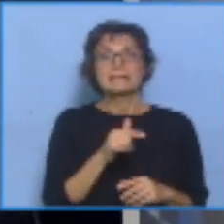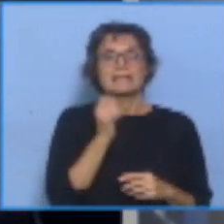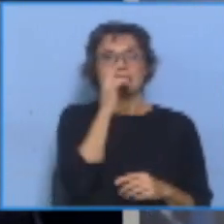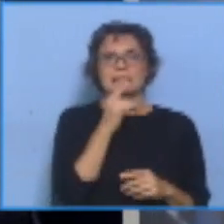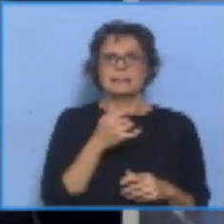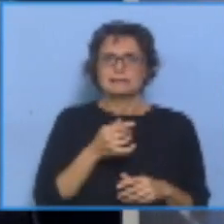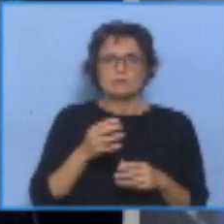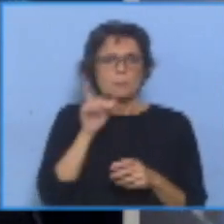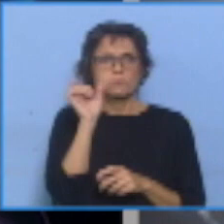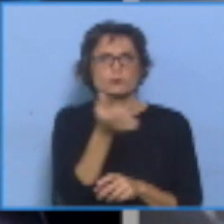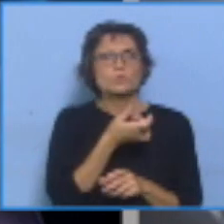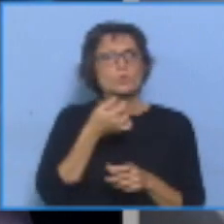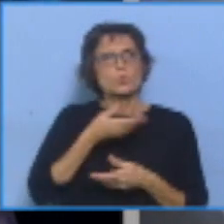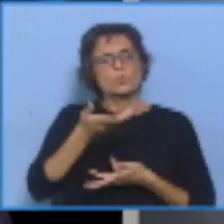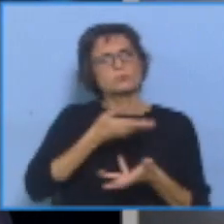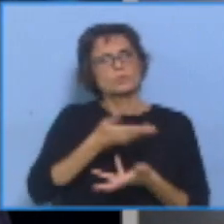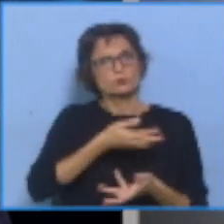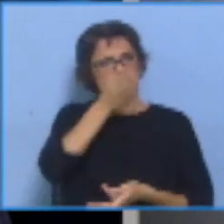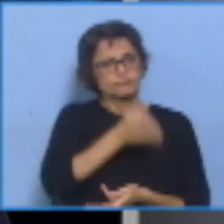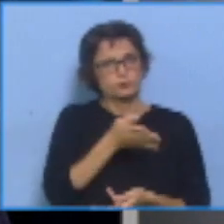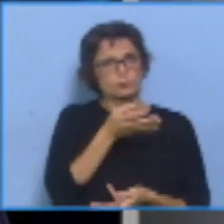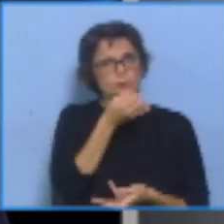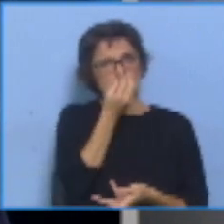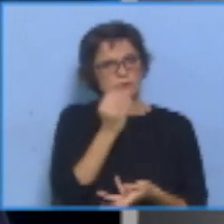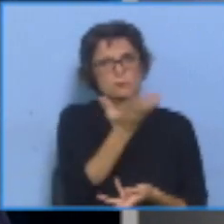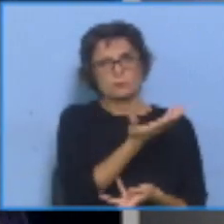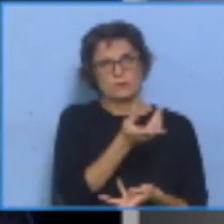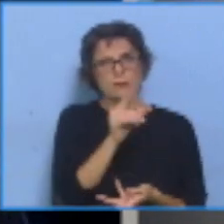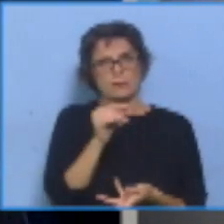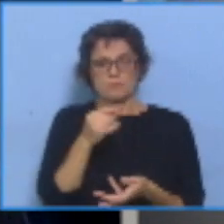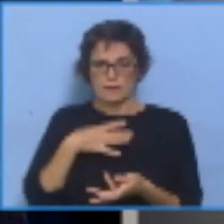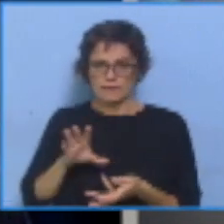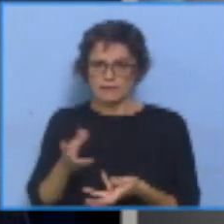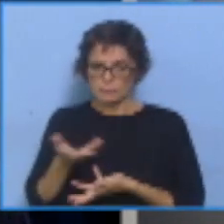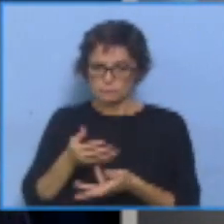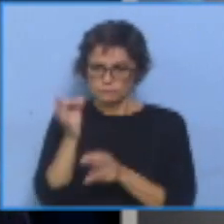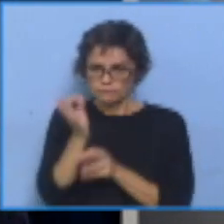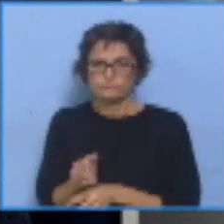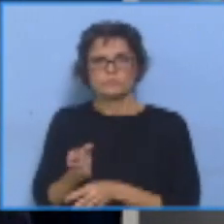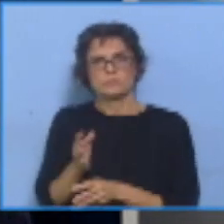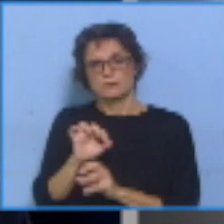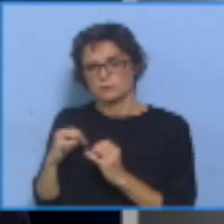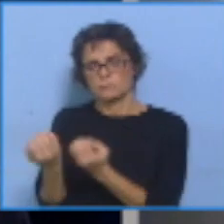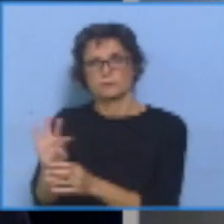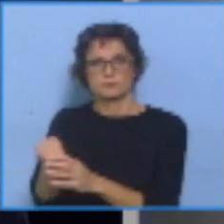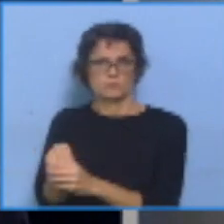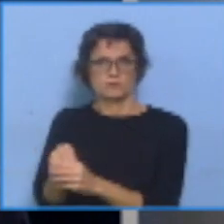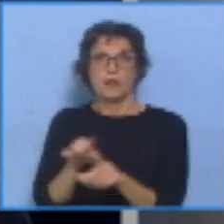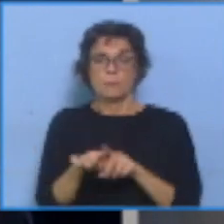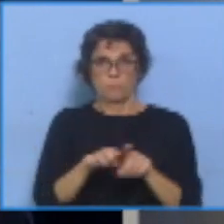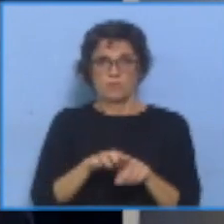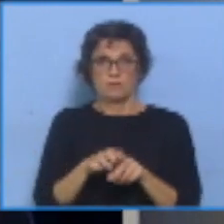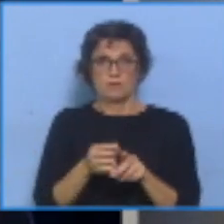justa com a natureza, quer também ter uma relação justa na sociedade. E a política deve garantir essa relação